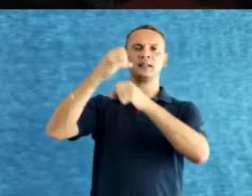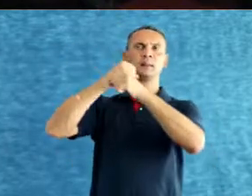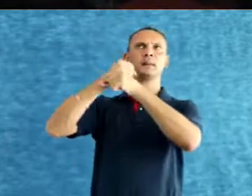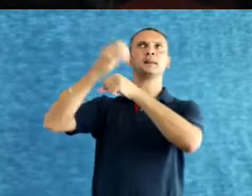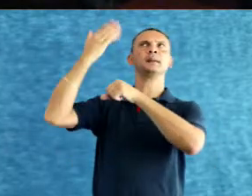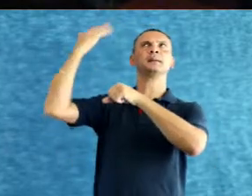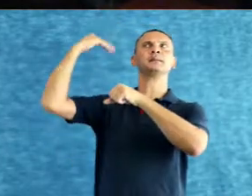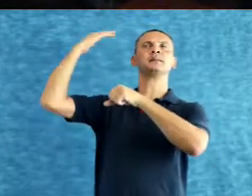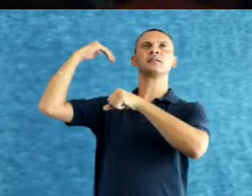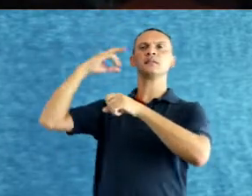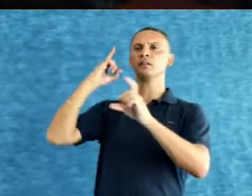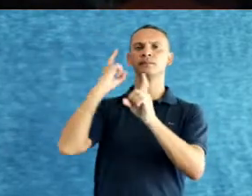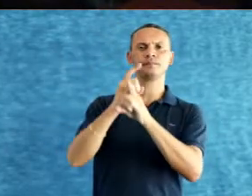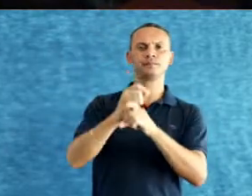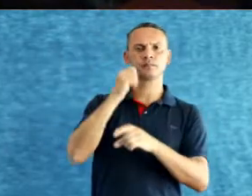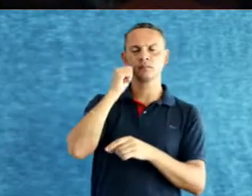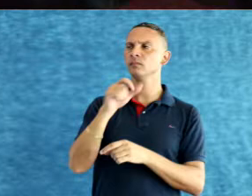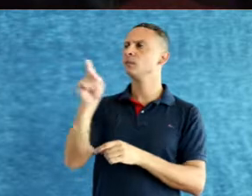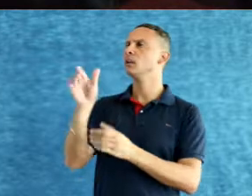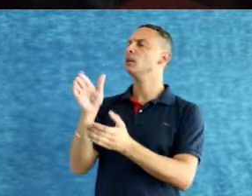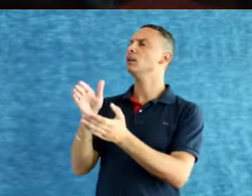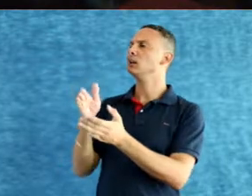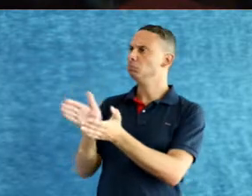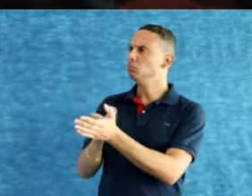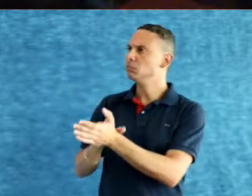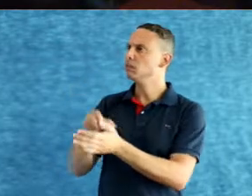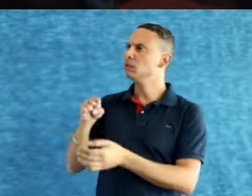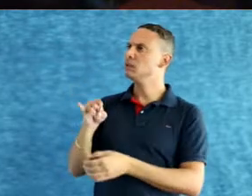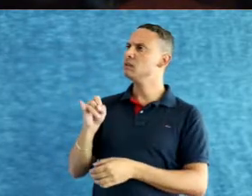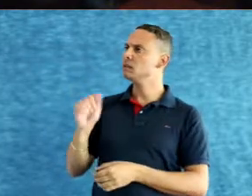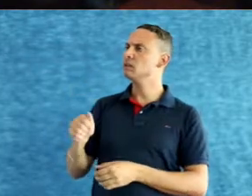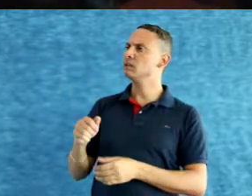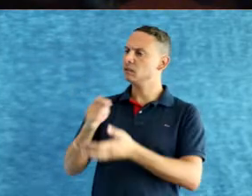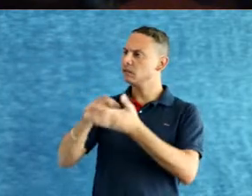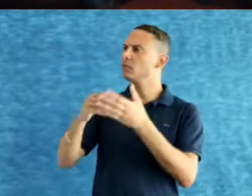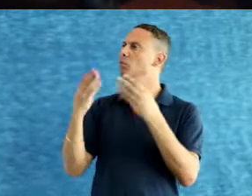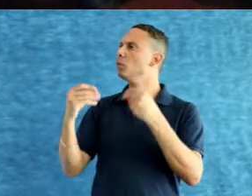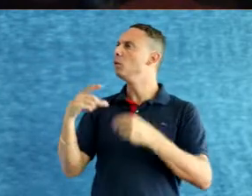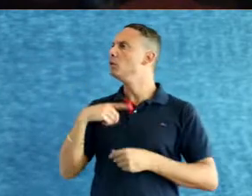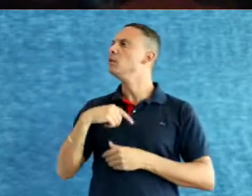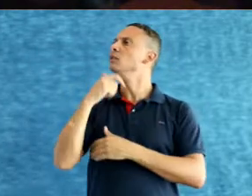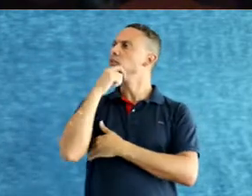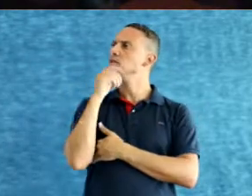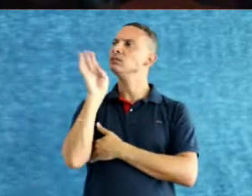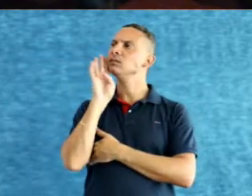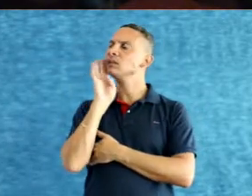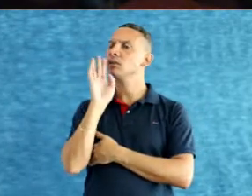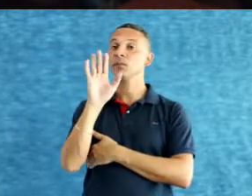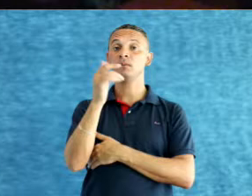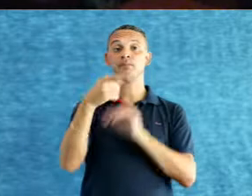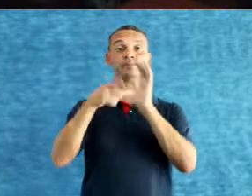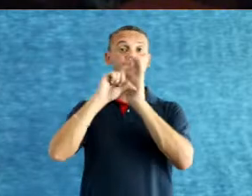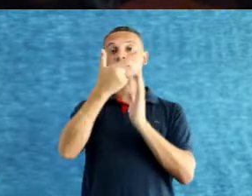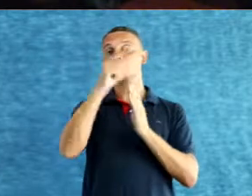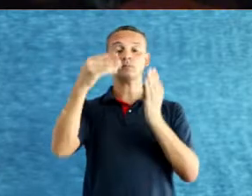3 imagens conhecidas, 3 figuras, 3 imagens. Essa ela novinha. Ela bem novinha. Eu acredito que ela estivesse